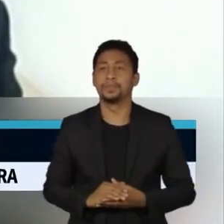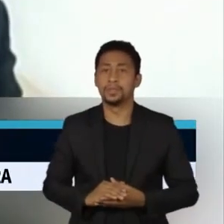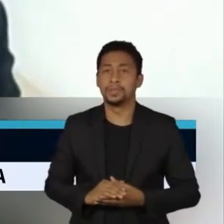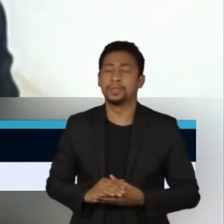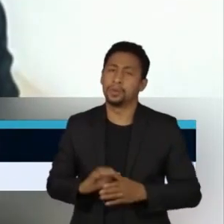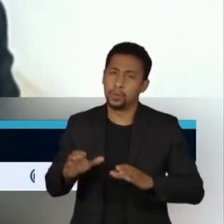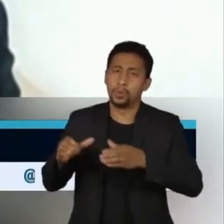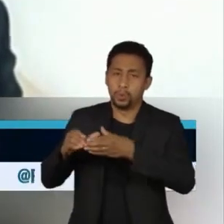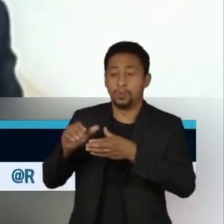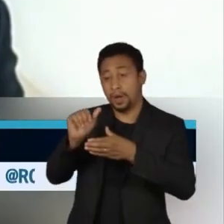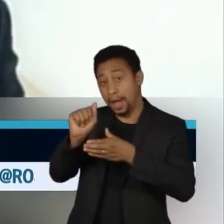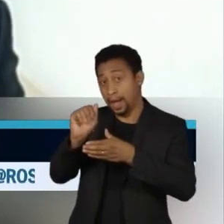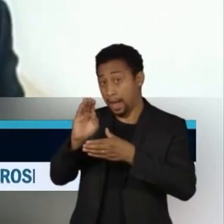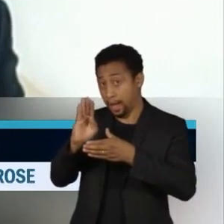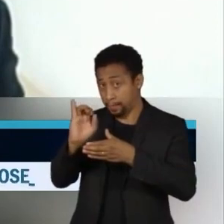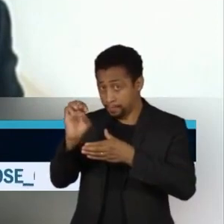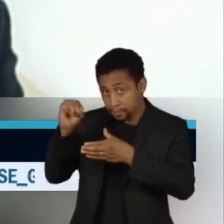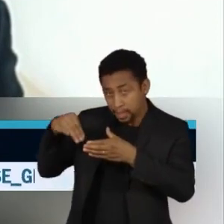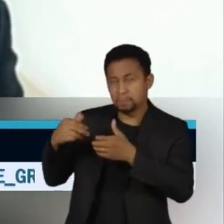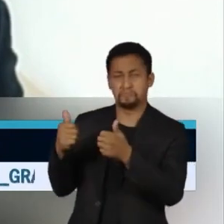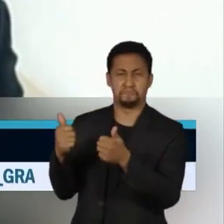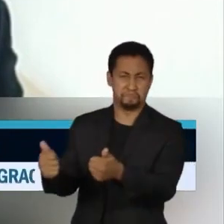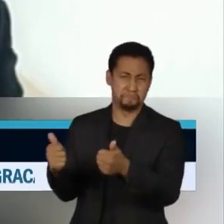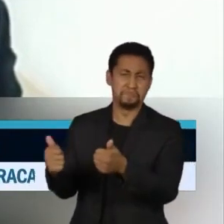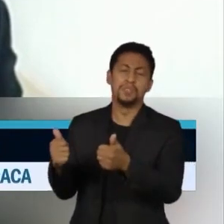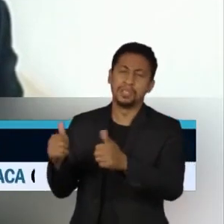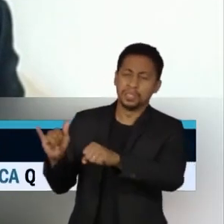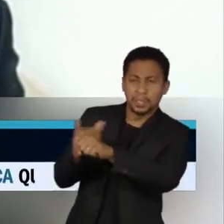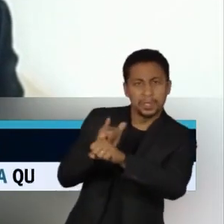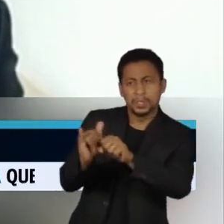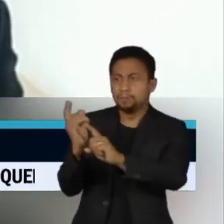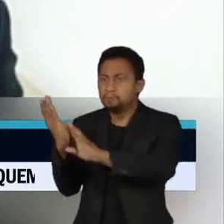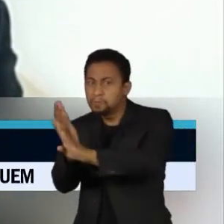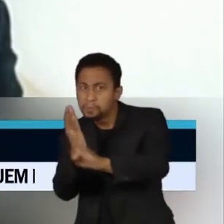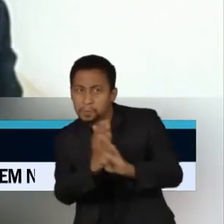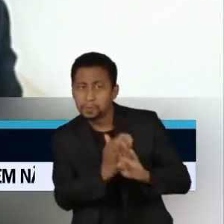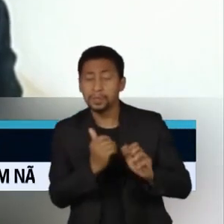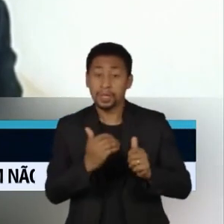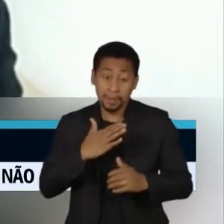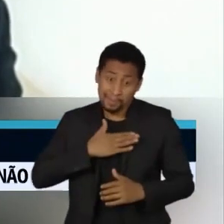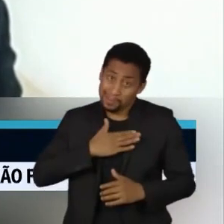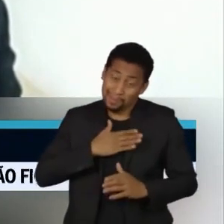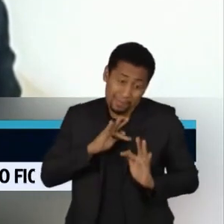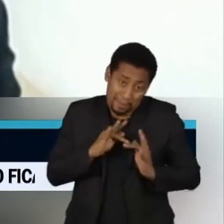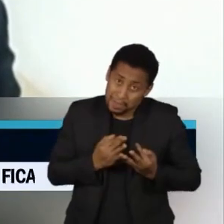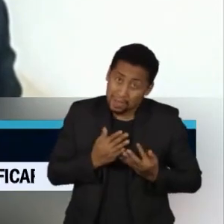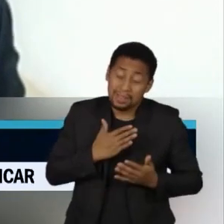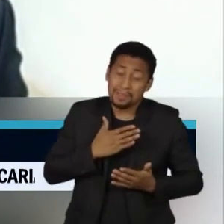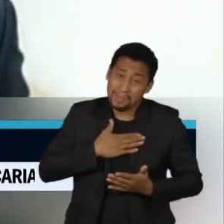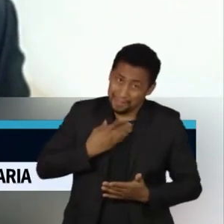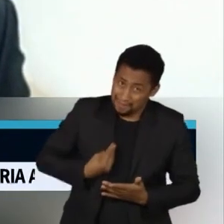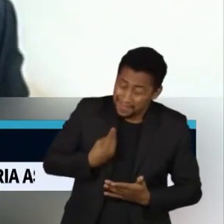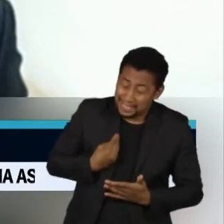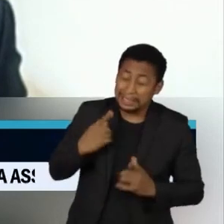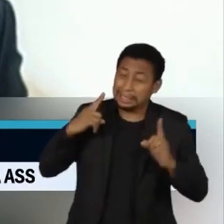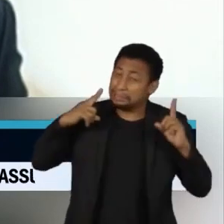tem funcionado. Agora, a minha vida realmente, dos meus familiares, foram muito afetadas, né, por